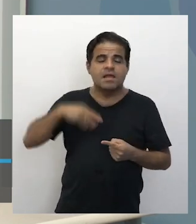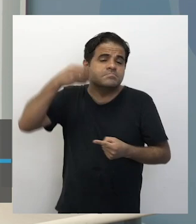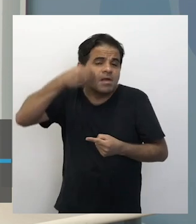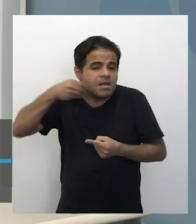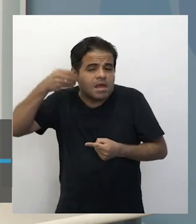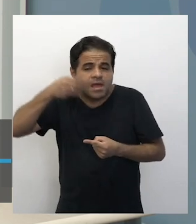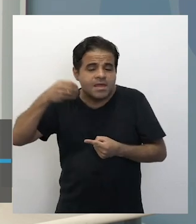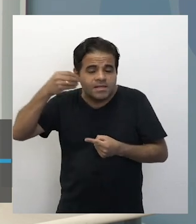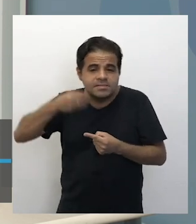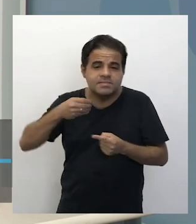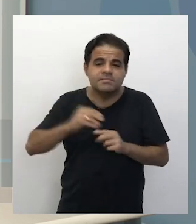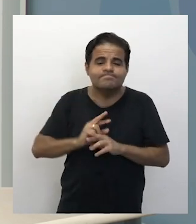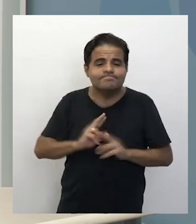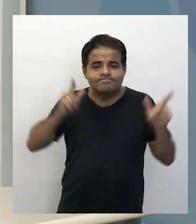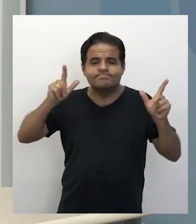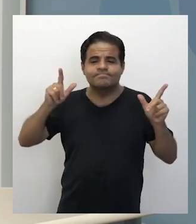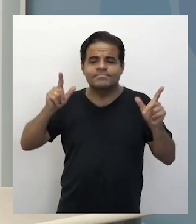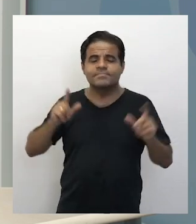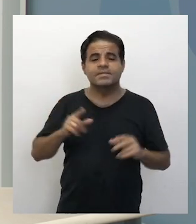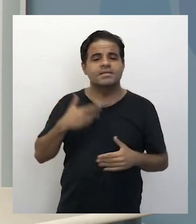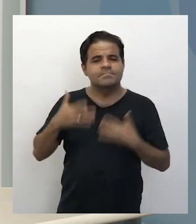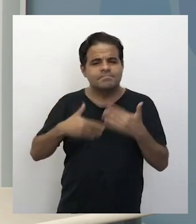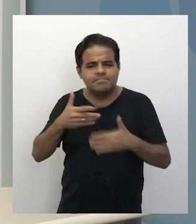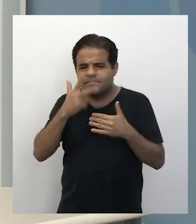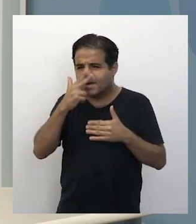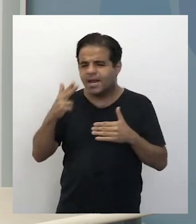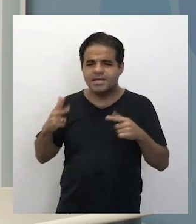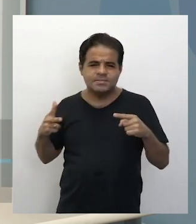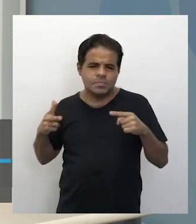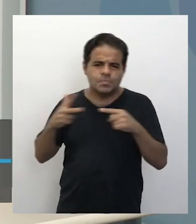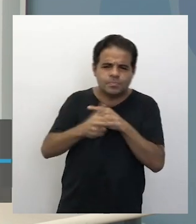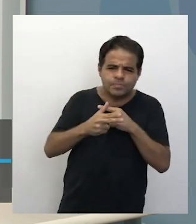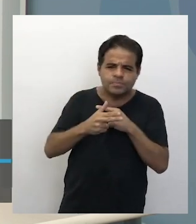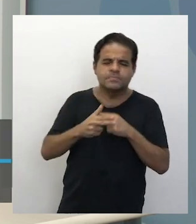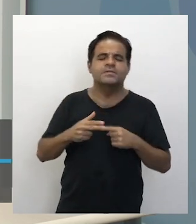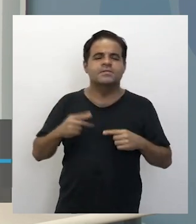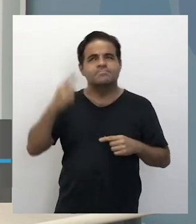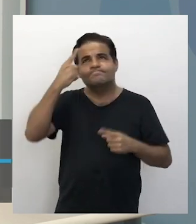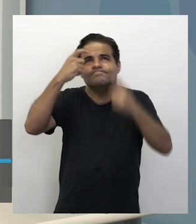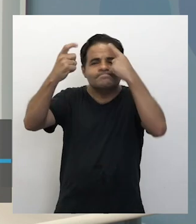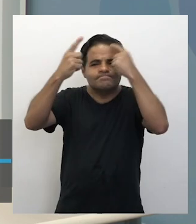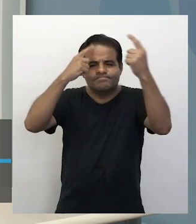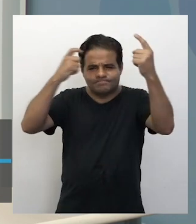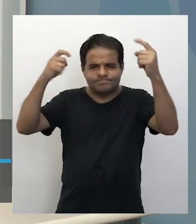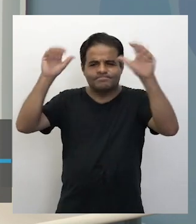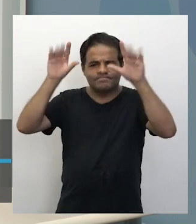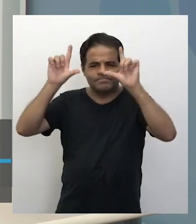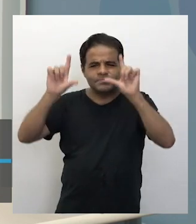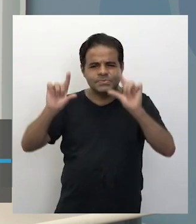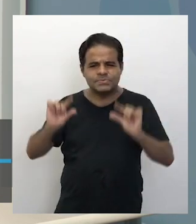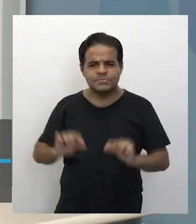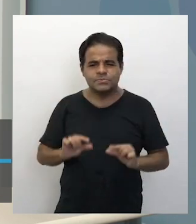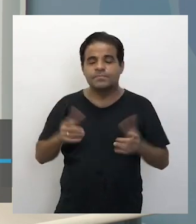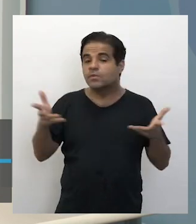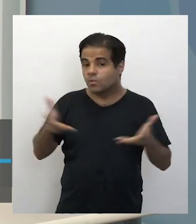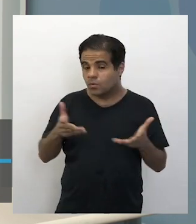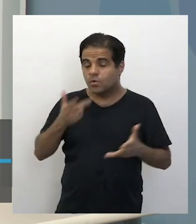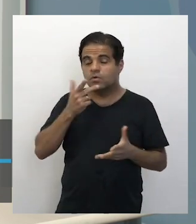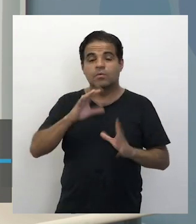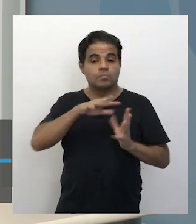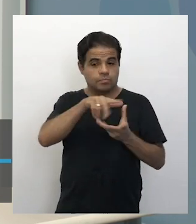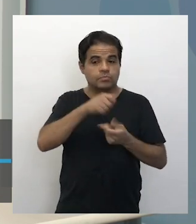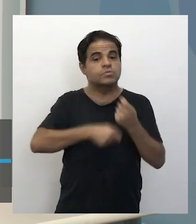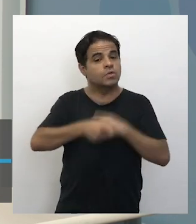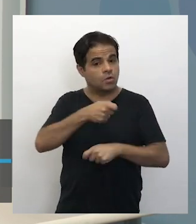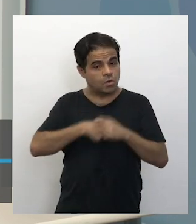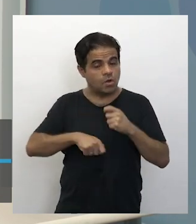experiências que a gente acaba podando o nosso poder de criatividade. Hoje no mundo dos negócios é falado muito da questão